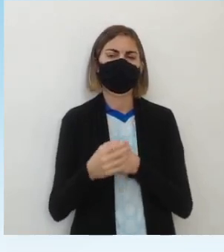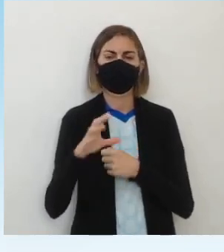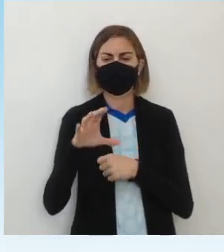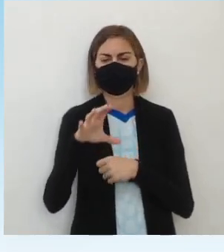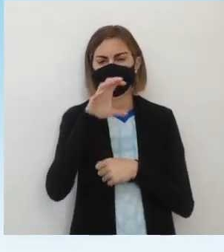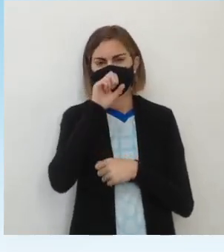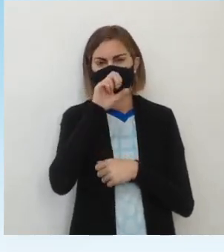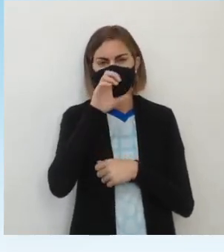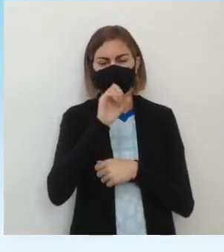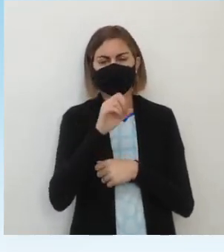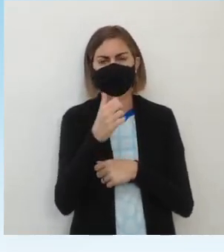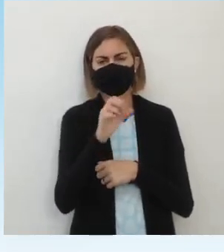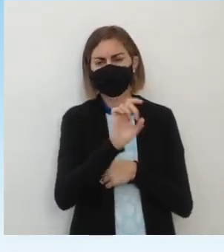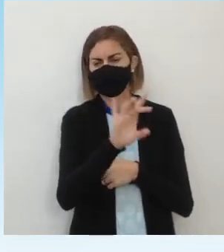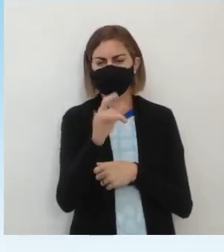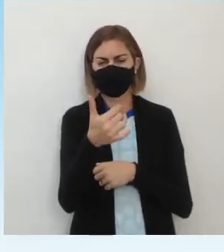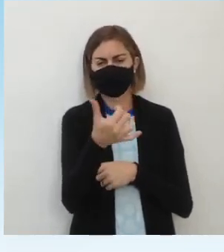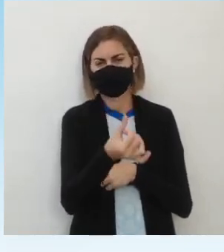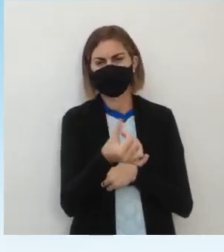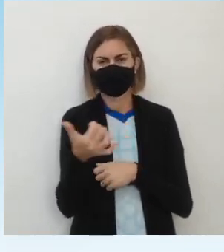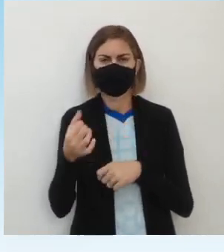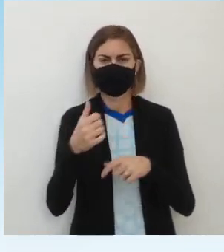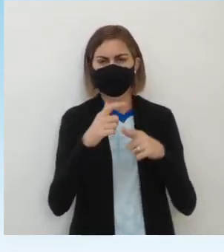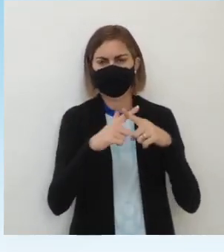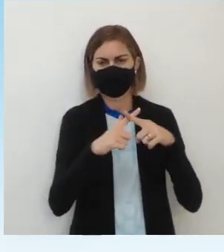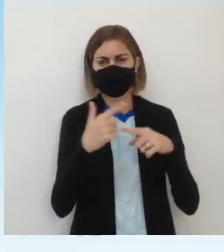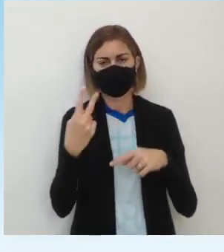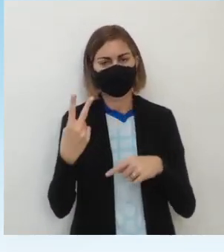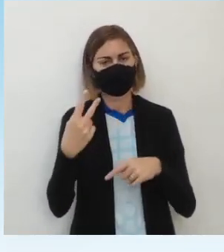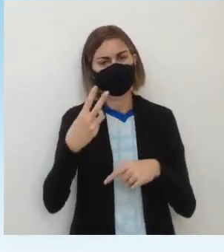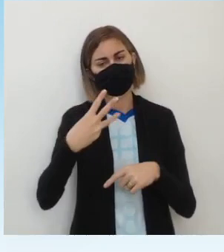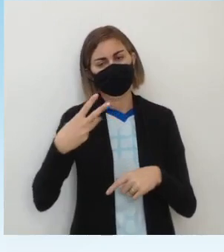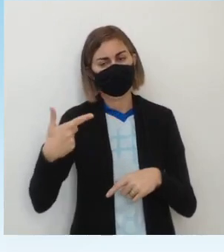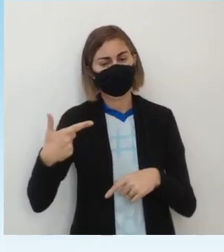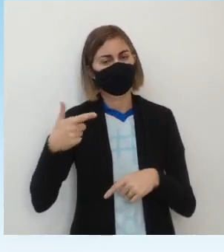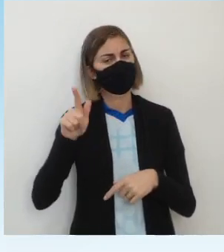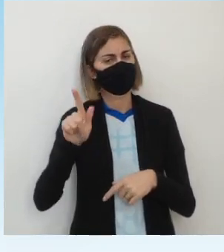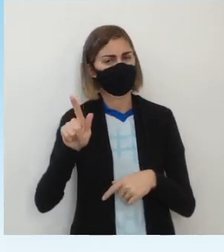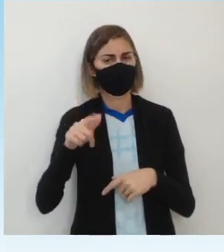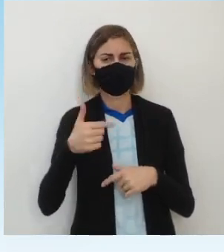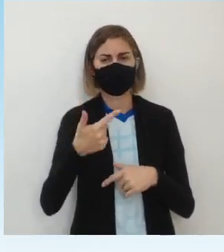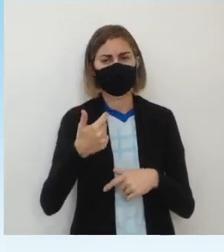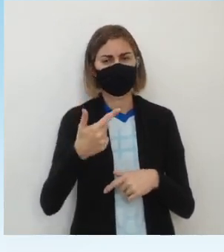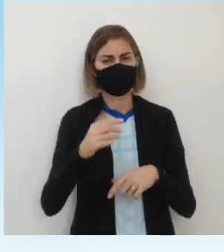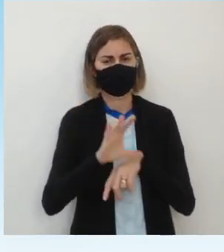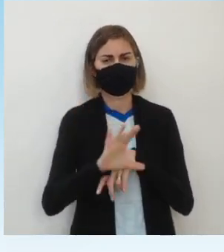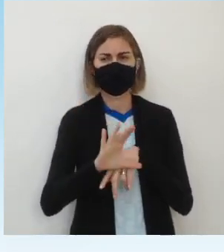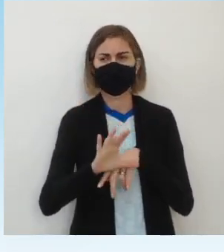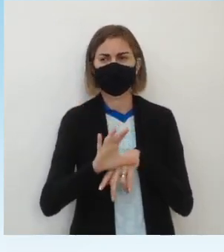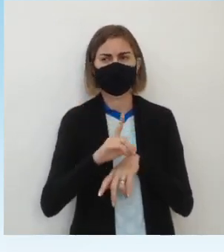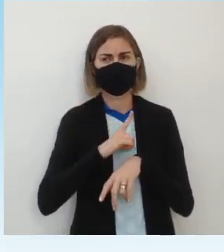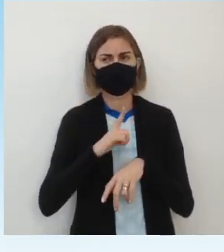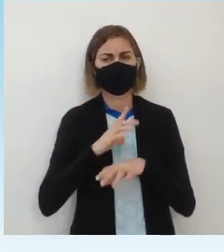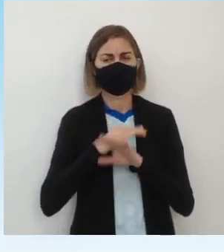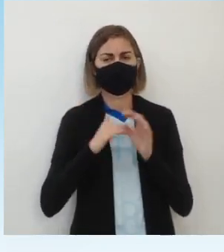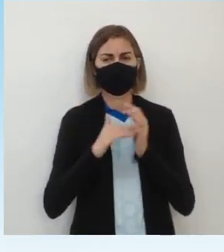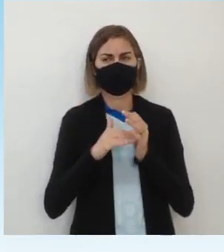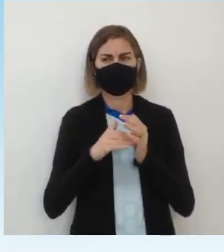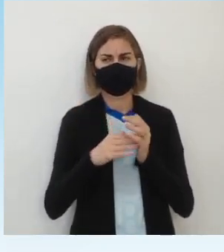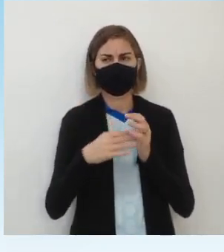oxigênios, cada um é 16, então 16 vezes 2, 32 gramas, com mais 12 do carbono, então nós temos um total